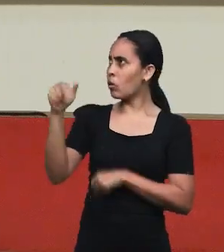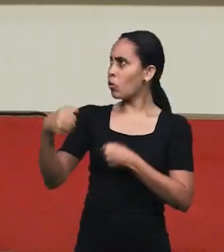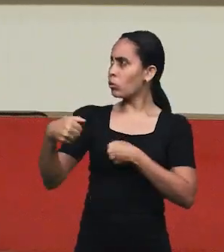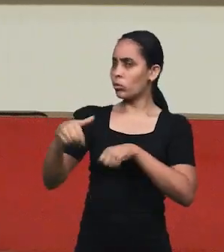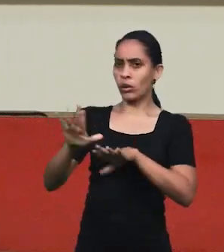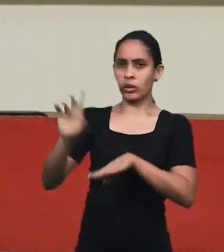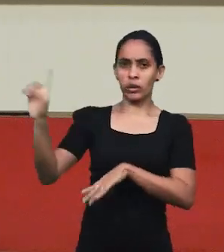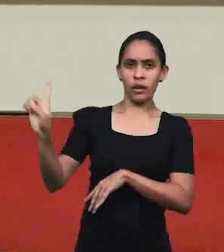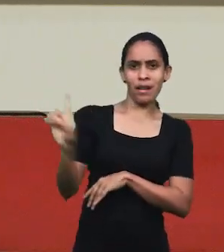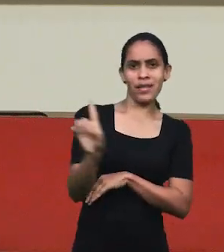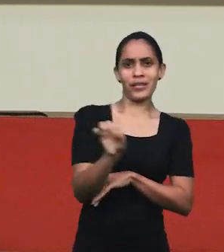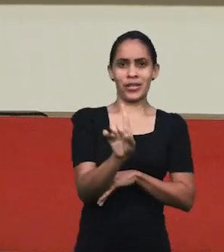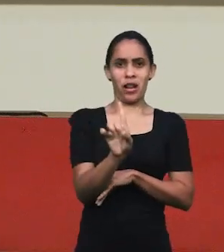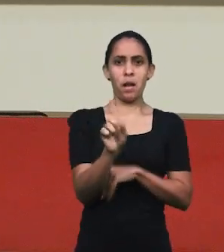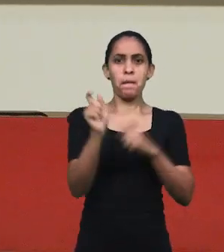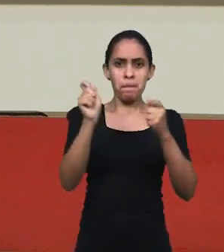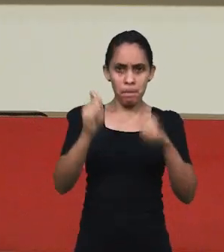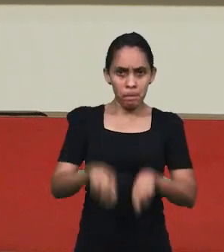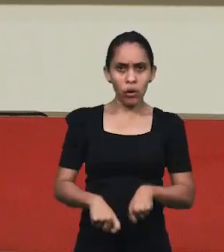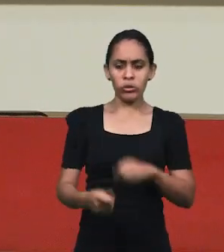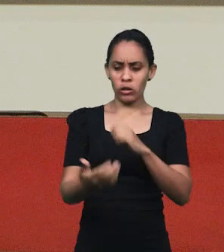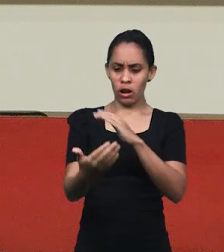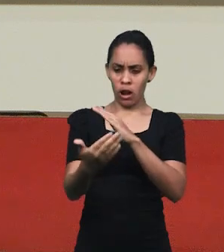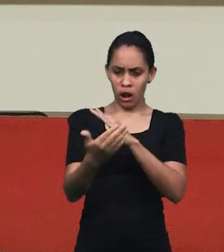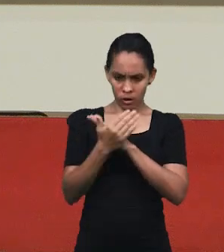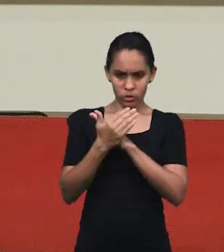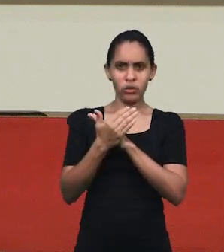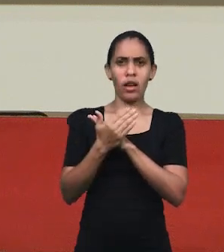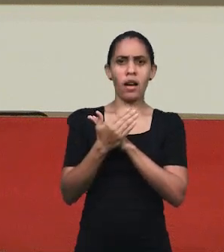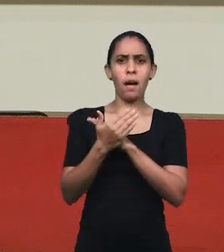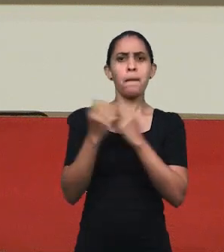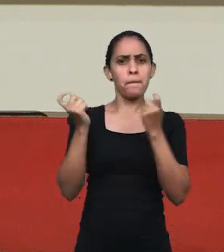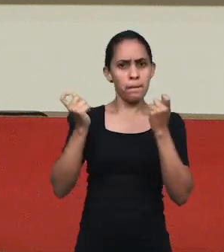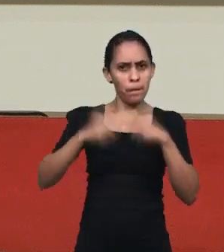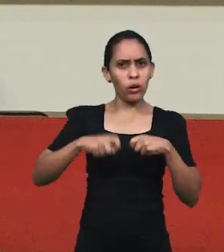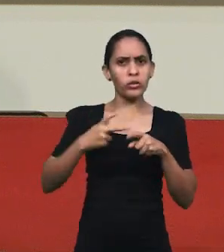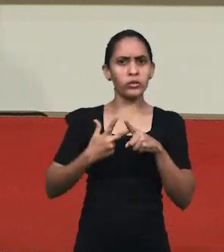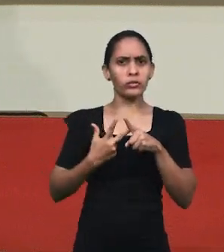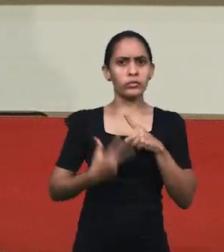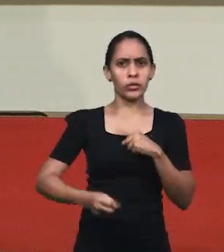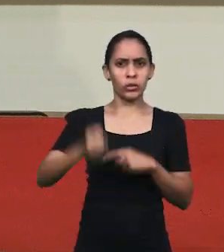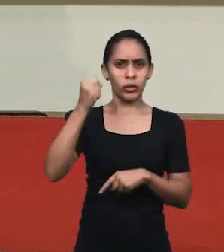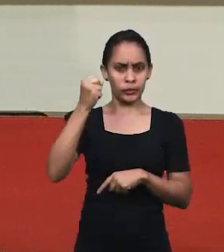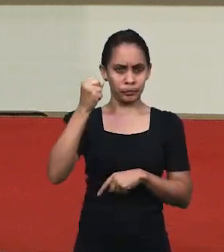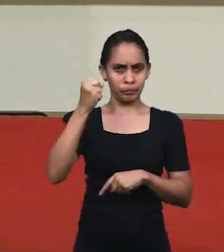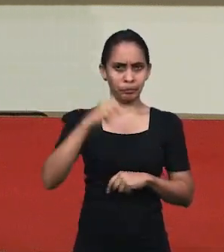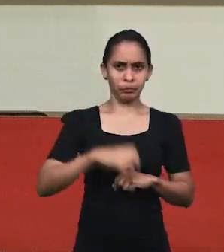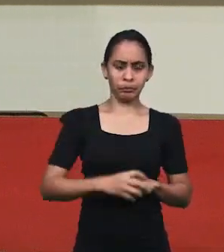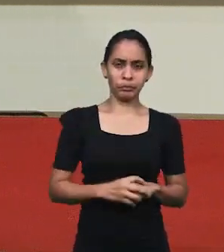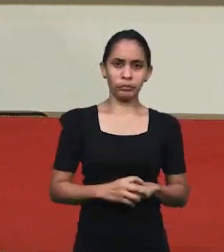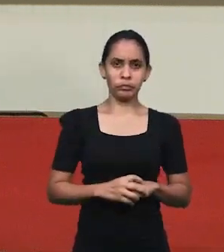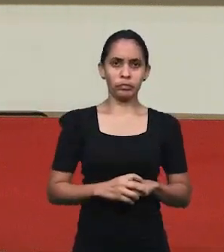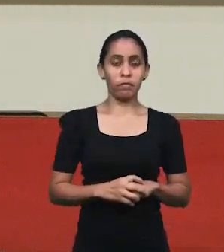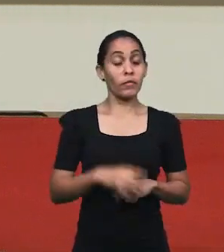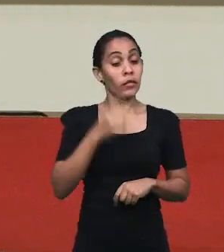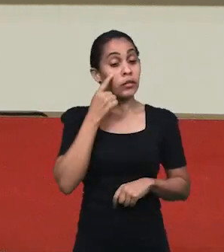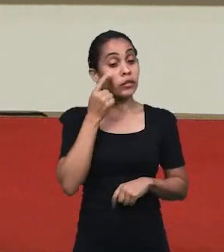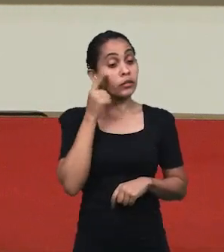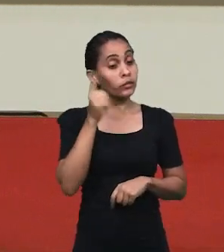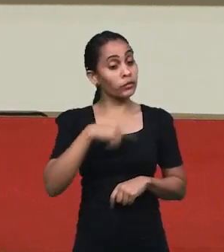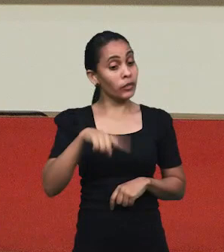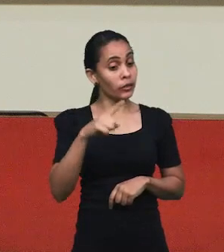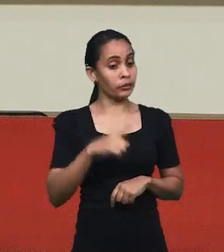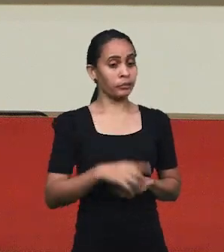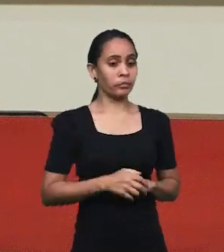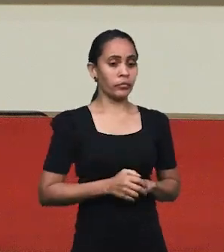Senhor dos exércitos, que ele pode entrar debaixo do meu telhado, e ele pode vencer as minhas vitórias. E veja,